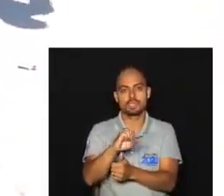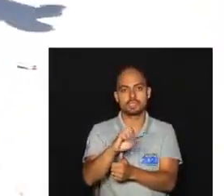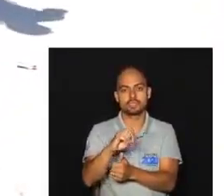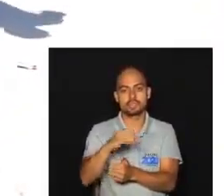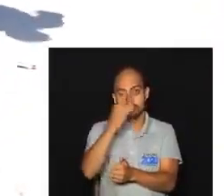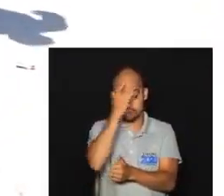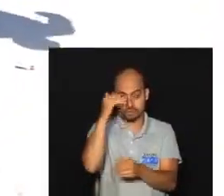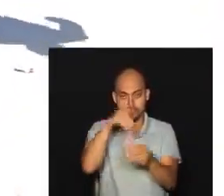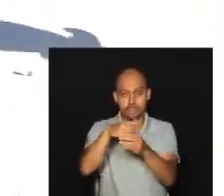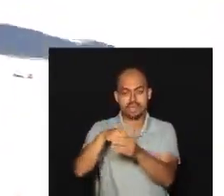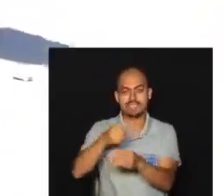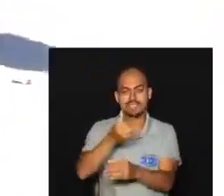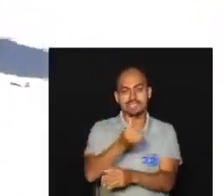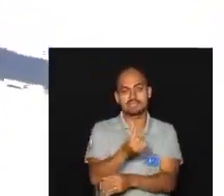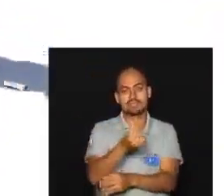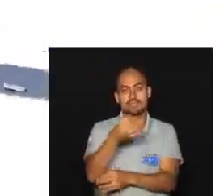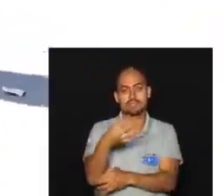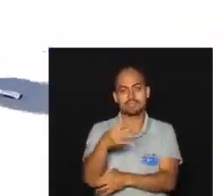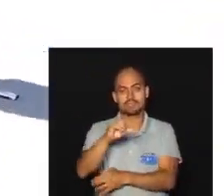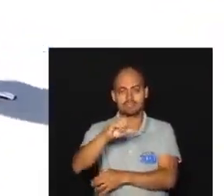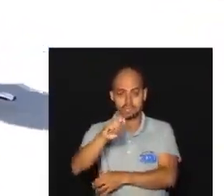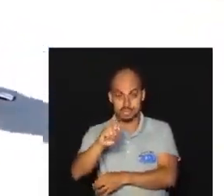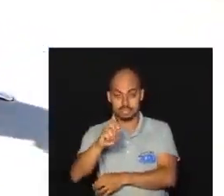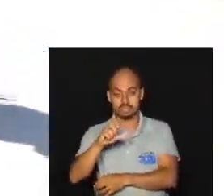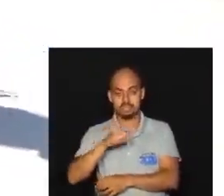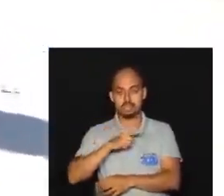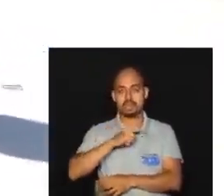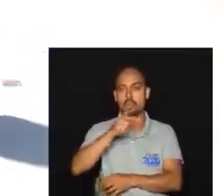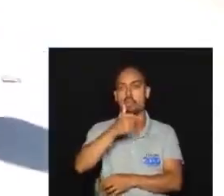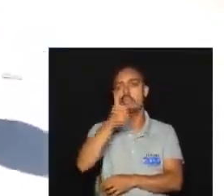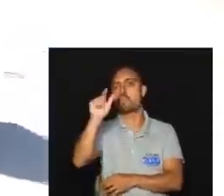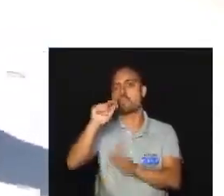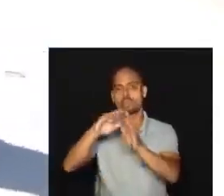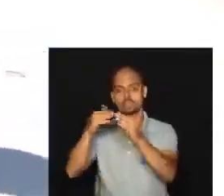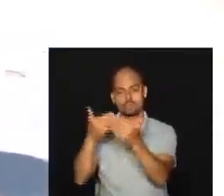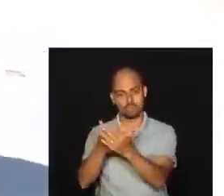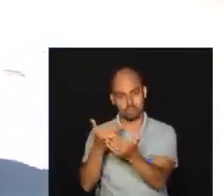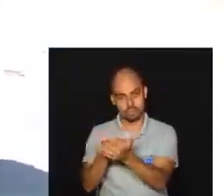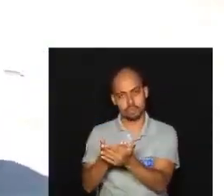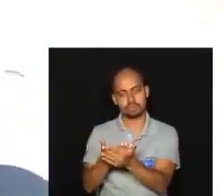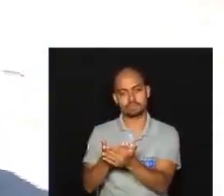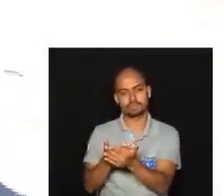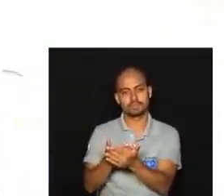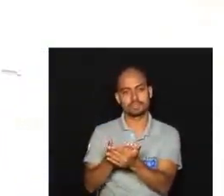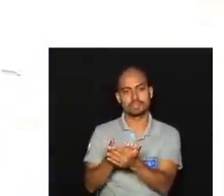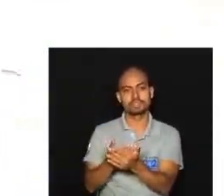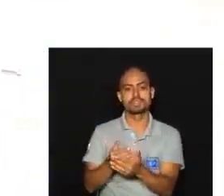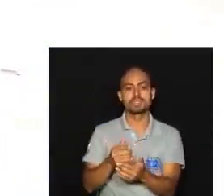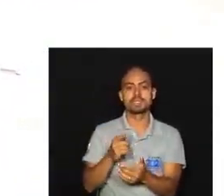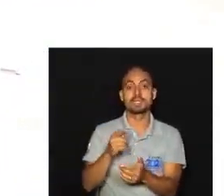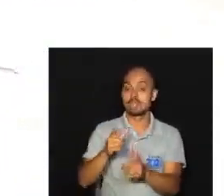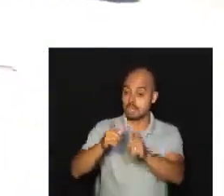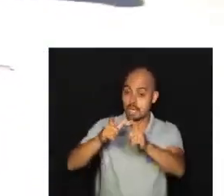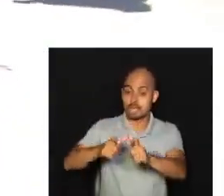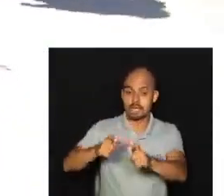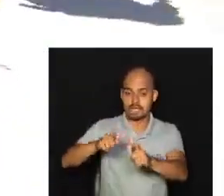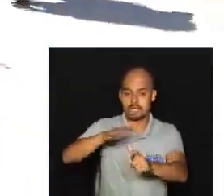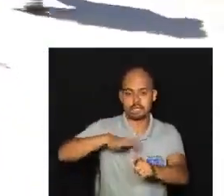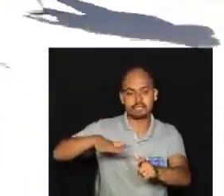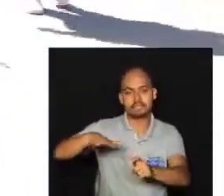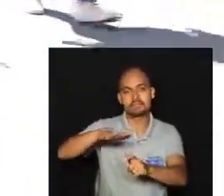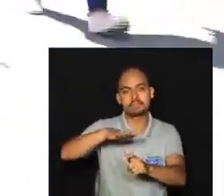6.495 eleitores, seguido de uma escola do Parque Itajaí, que fica essa também aqui na